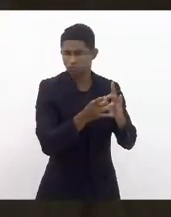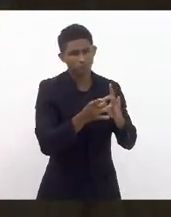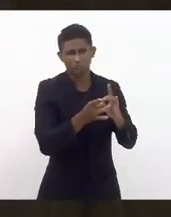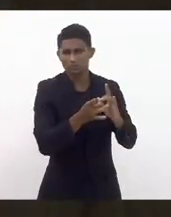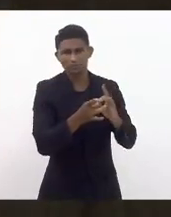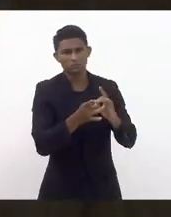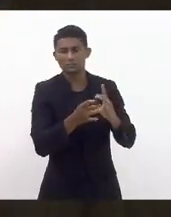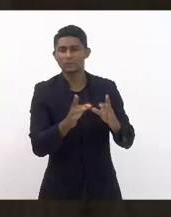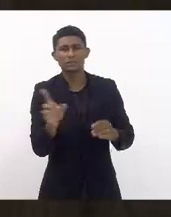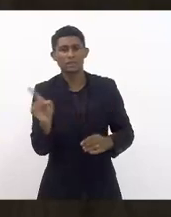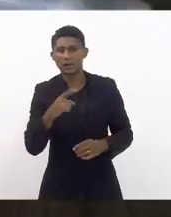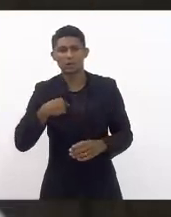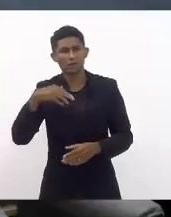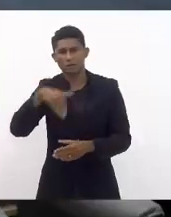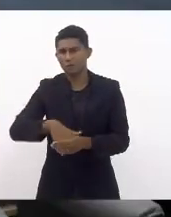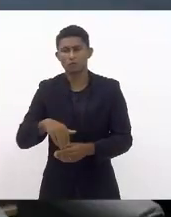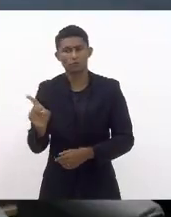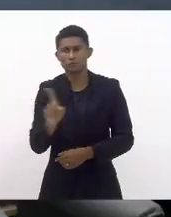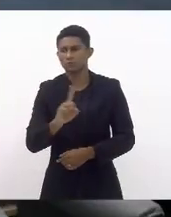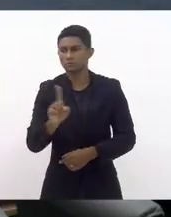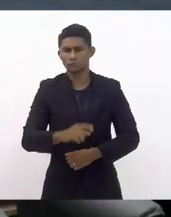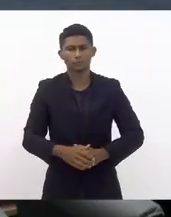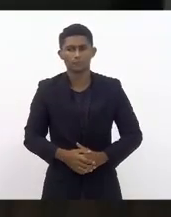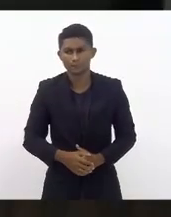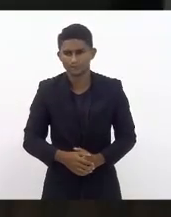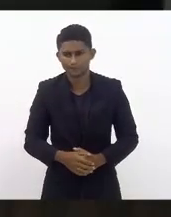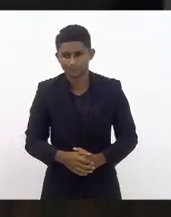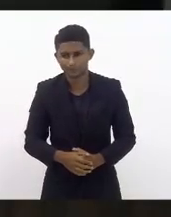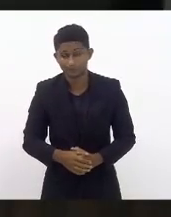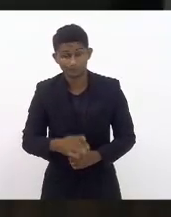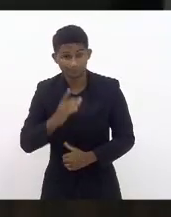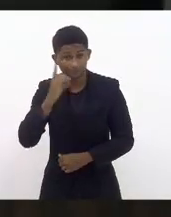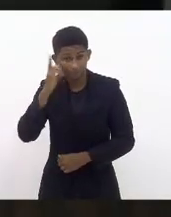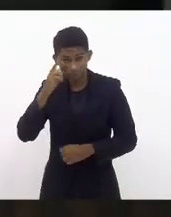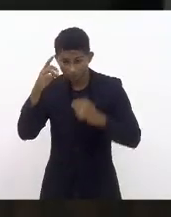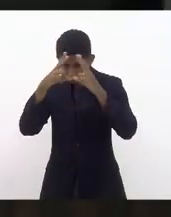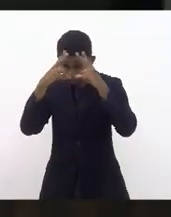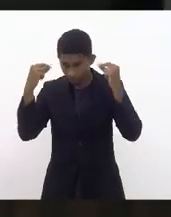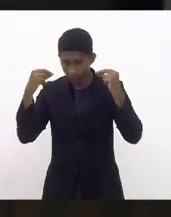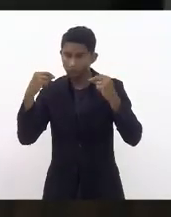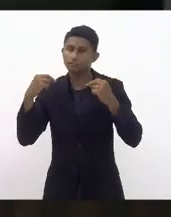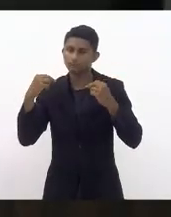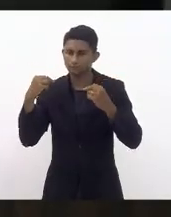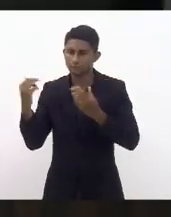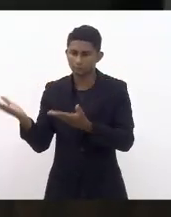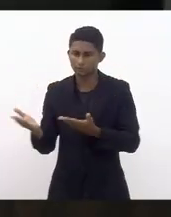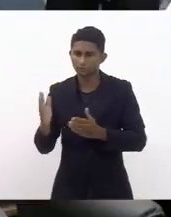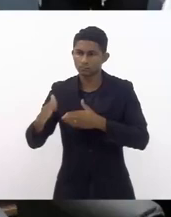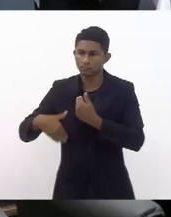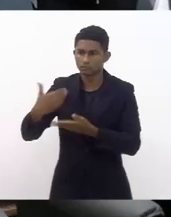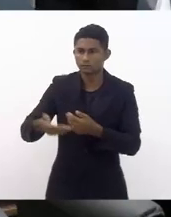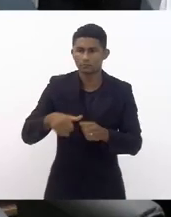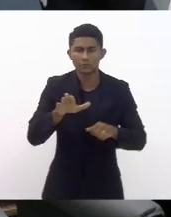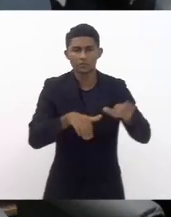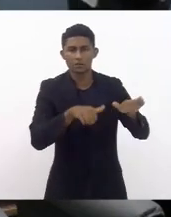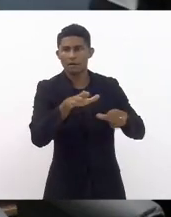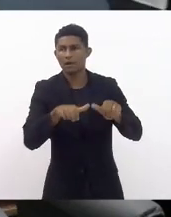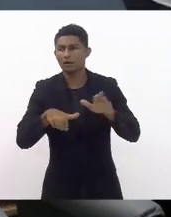UERJ. Votamos não. Deputada, a enfermeira, em seguida vamos às chamadas.